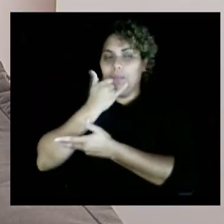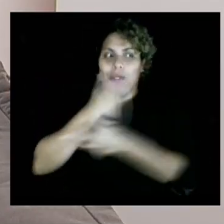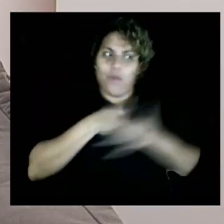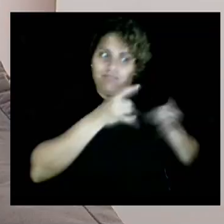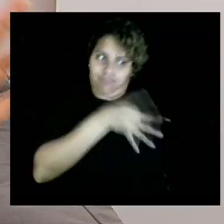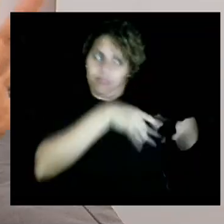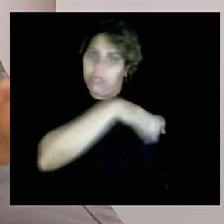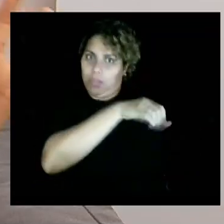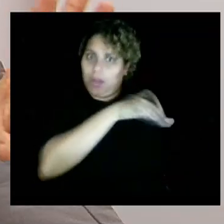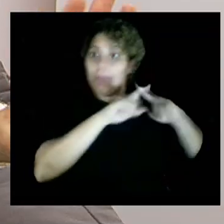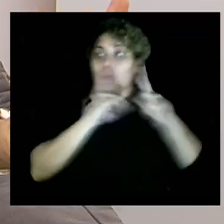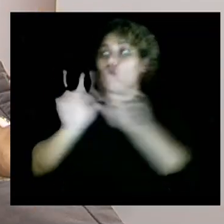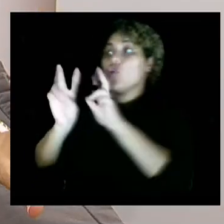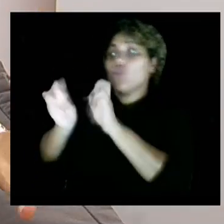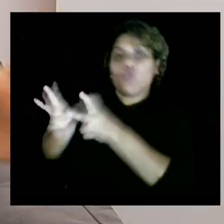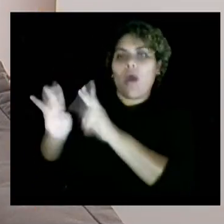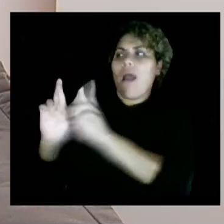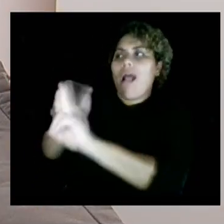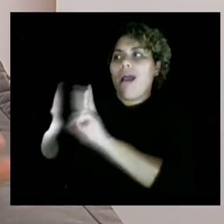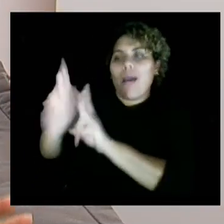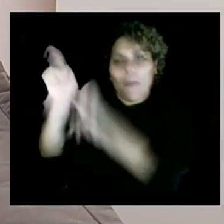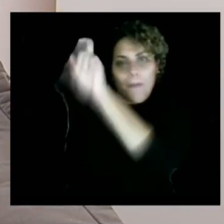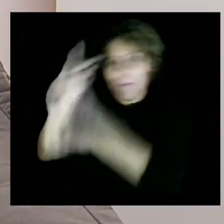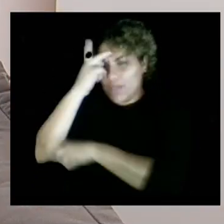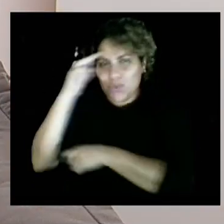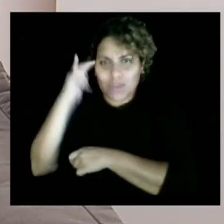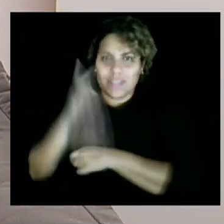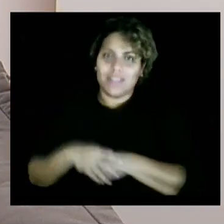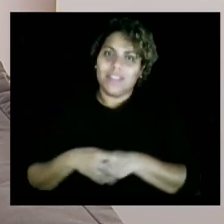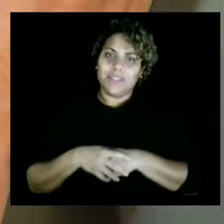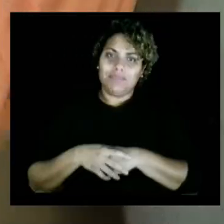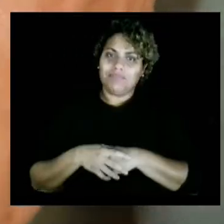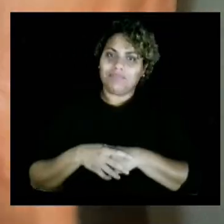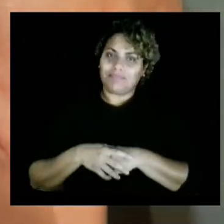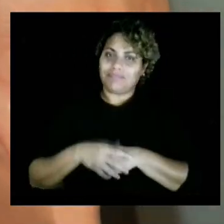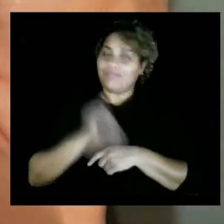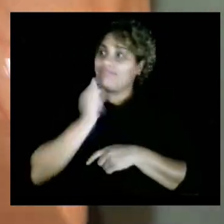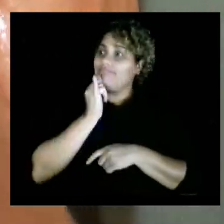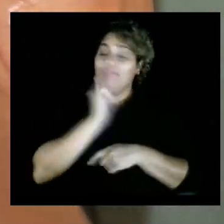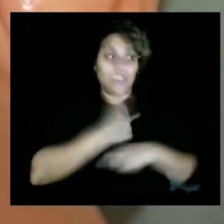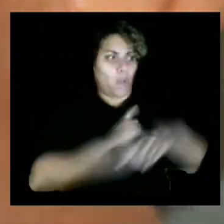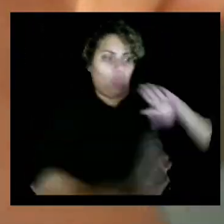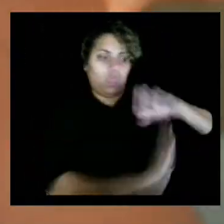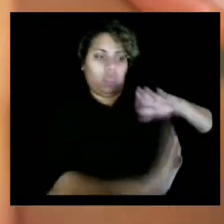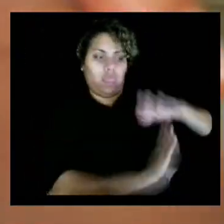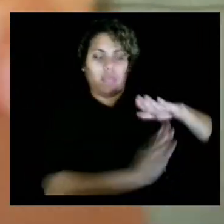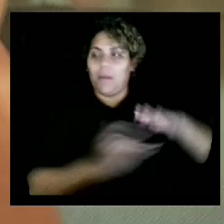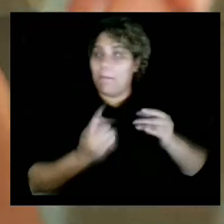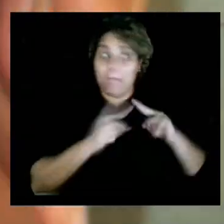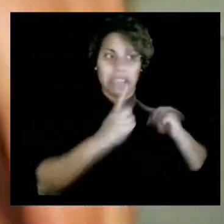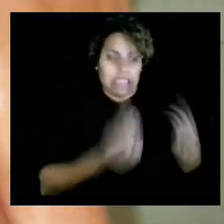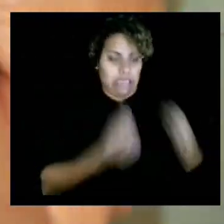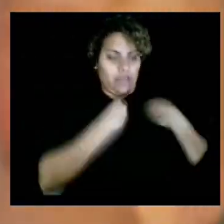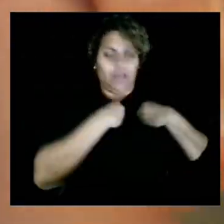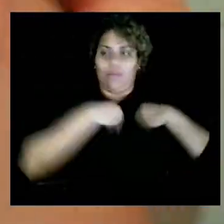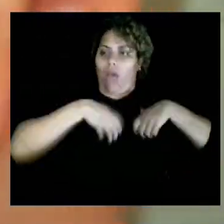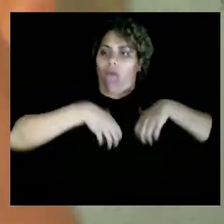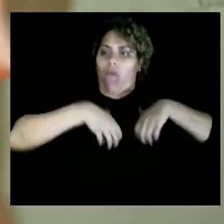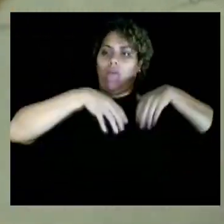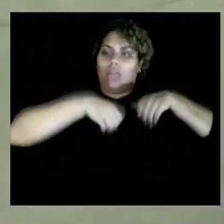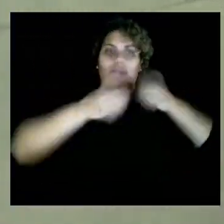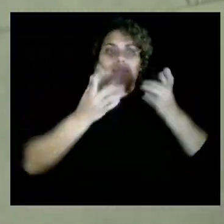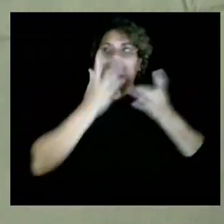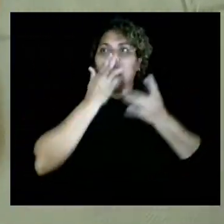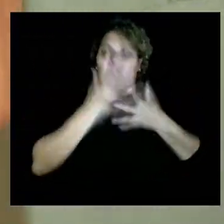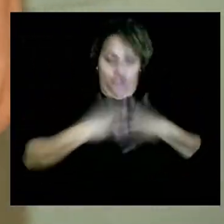eu saí por, temporário, mas a massagem não saiu de mim. Depois as pessoas começaram a me chamar novamente para trabalhar, eu trabalhei com